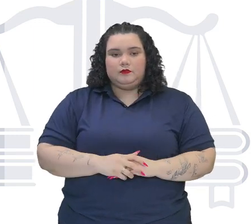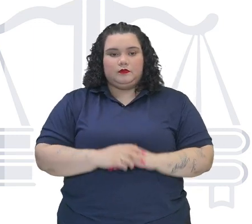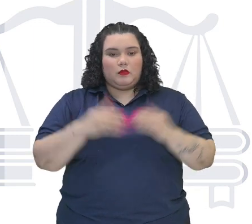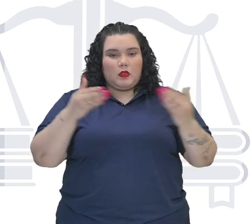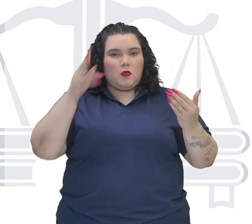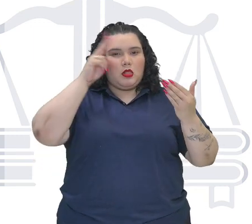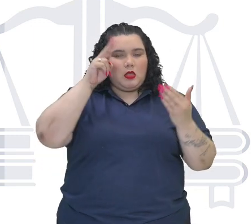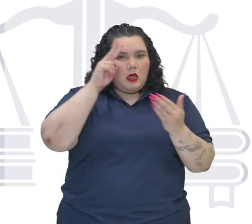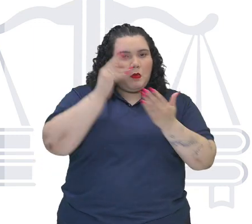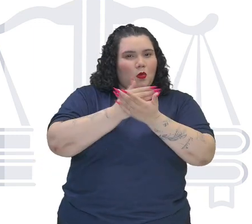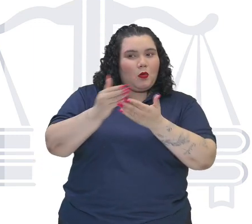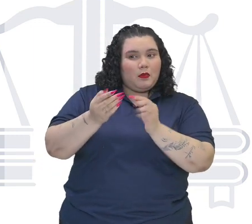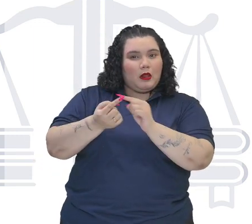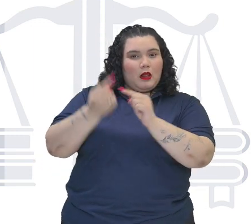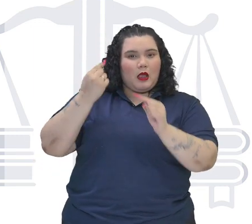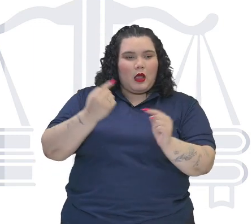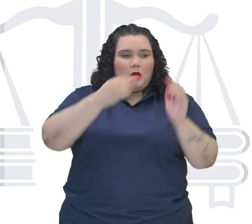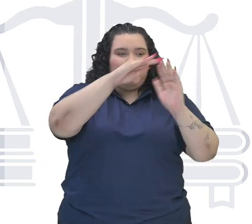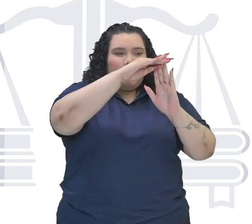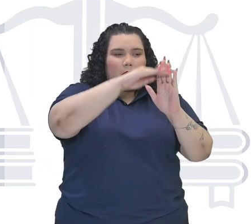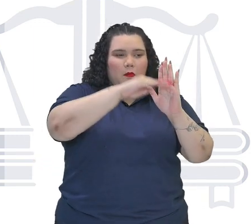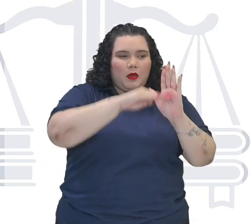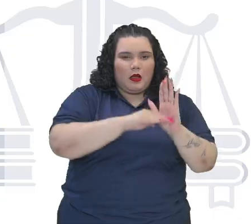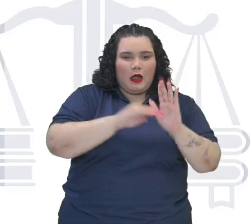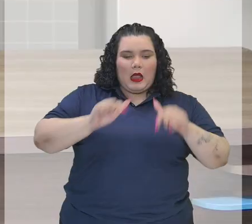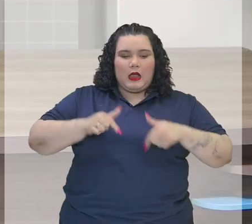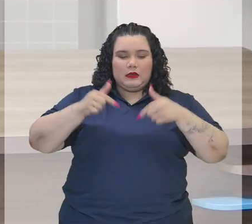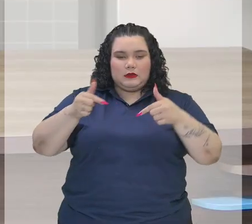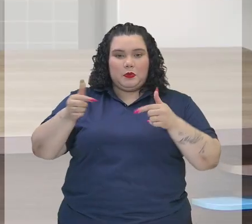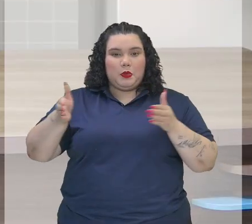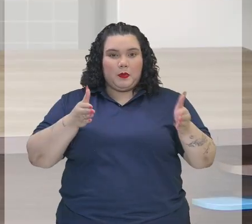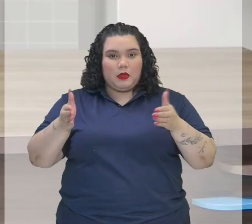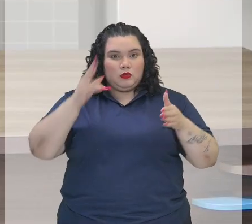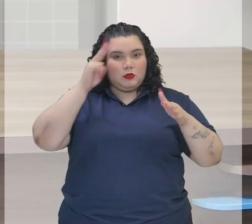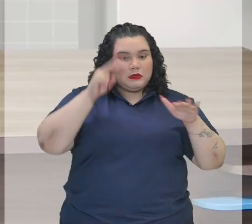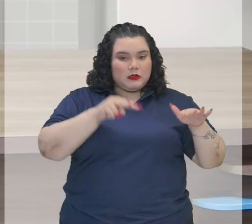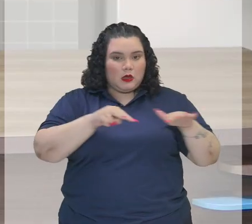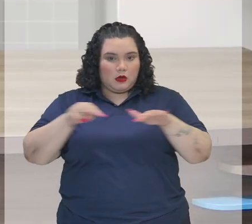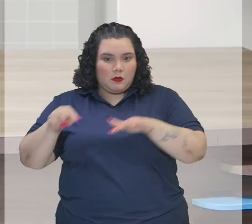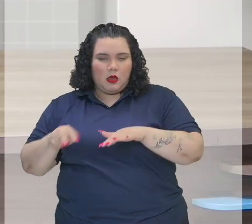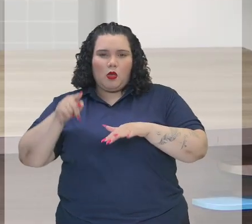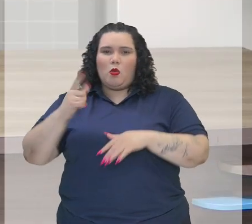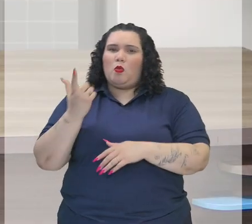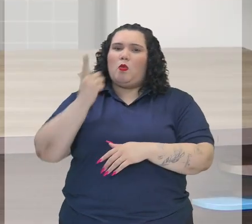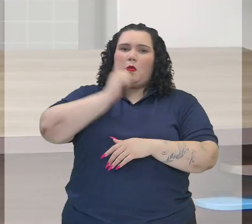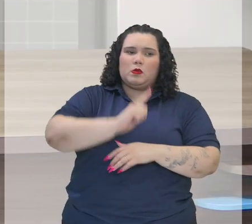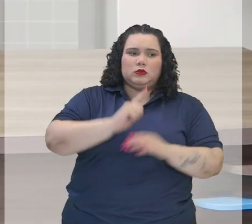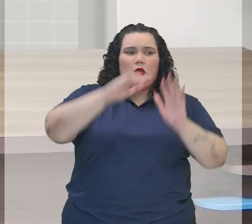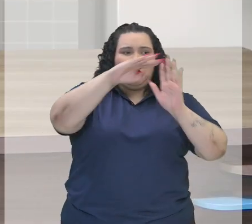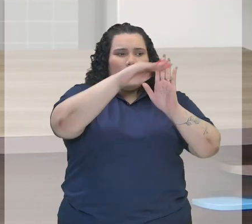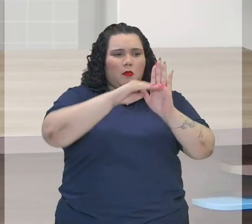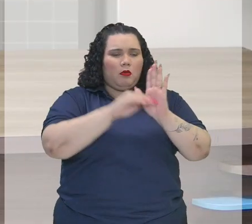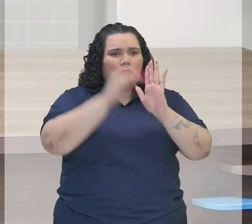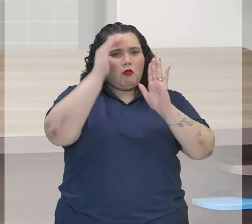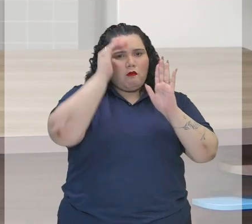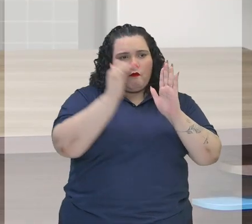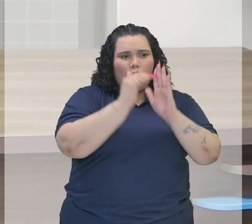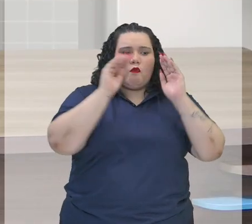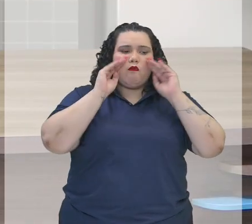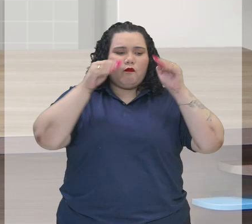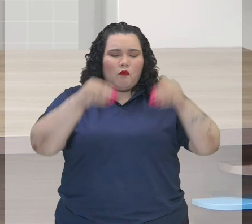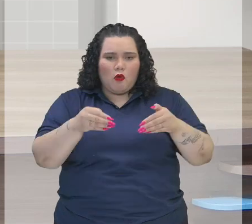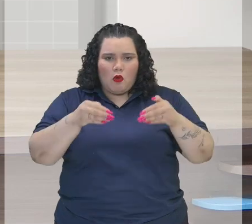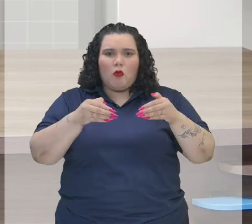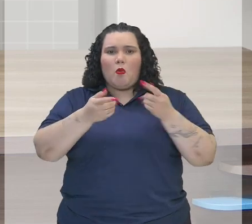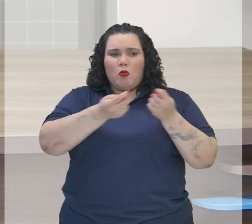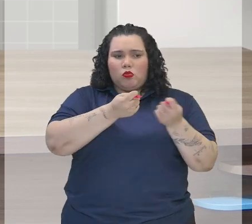as atividades para uma semana, ele conseguiu cumprir, o monitoramento dele deu certo, ele não fugiu, perdeu o foco. E quando ele chega